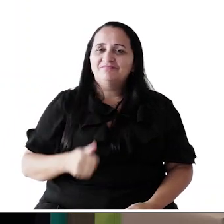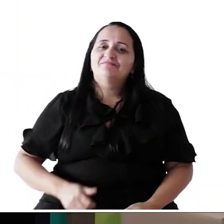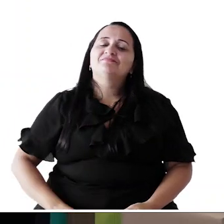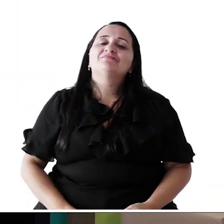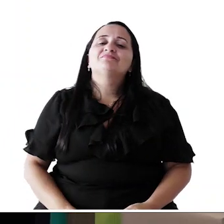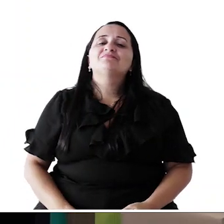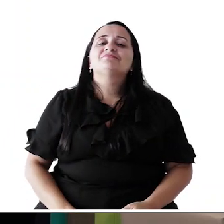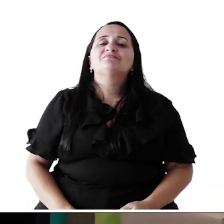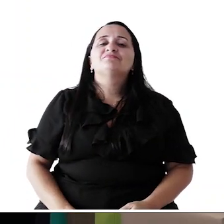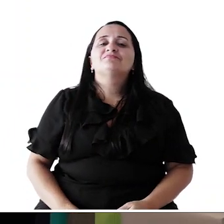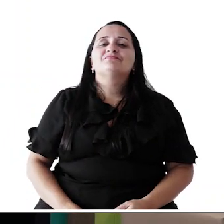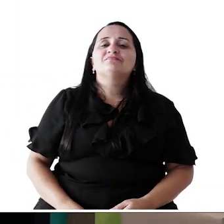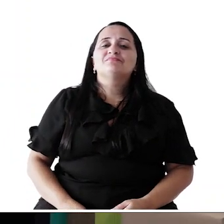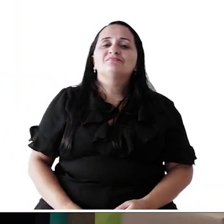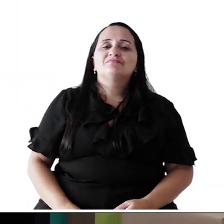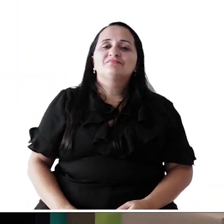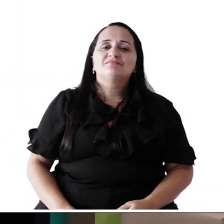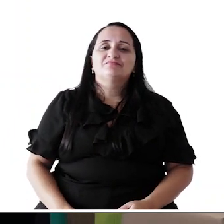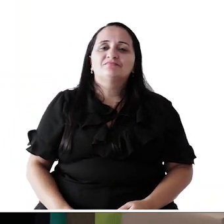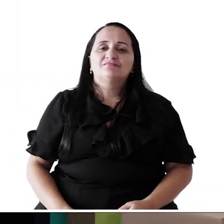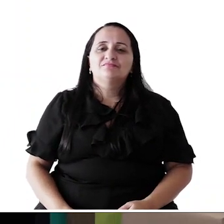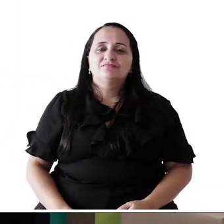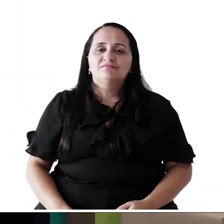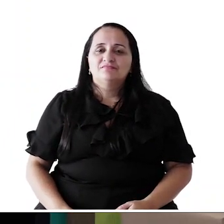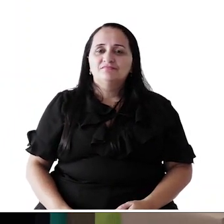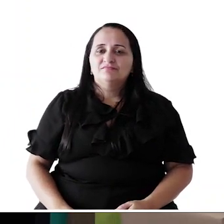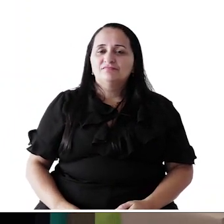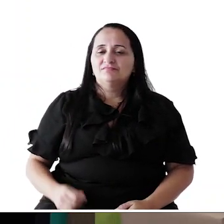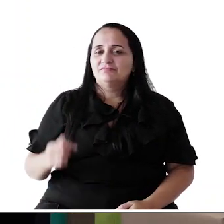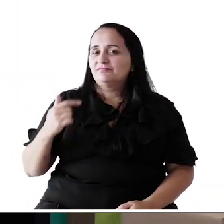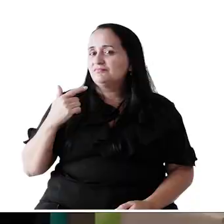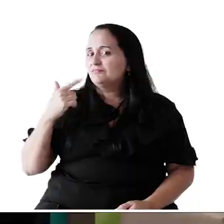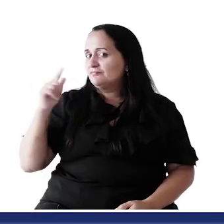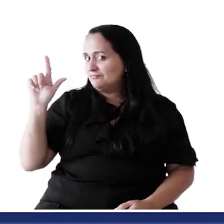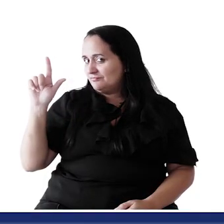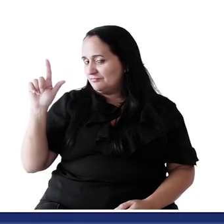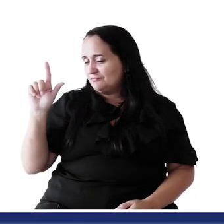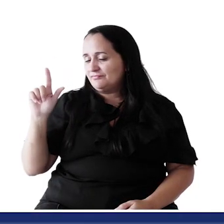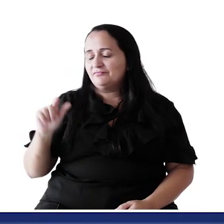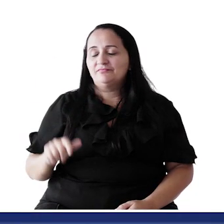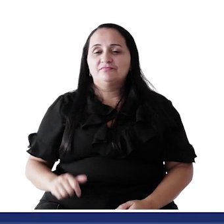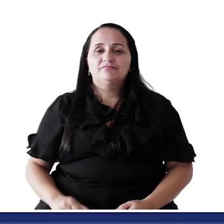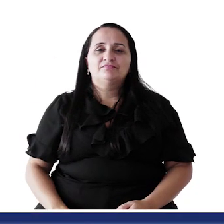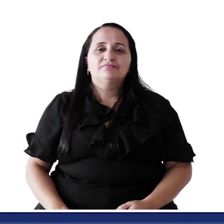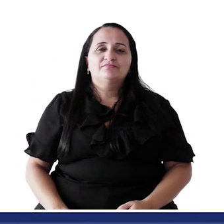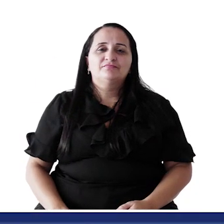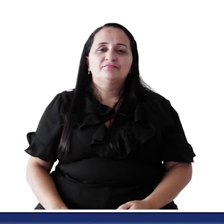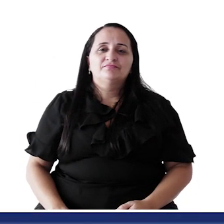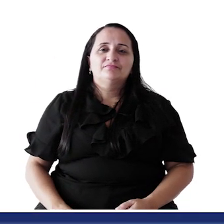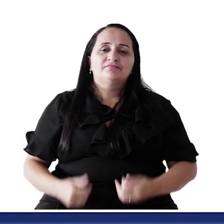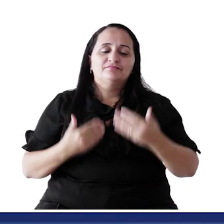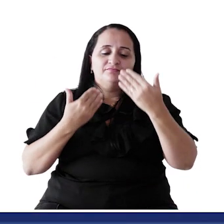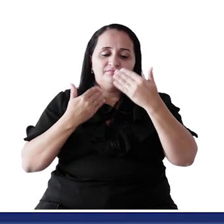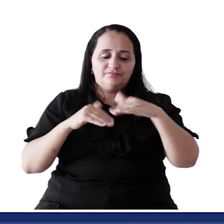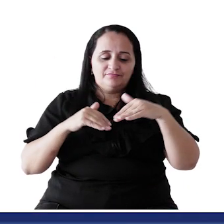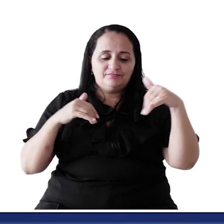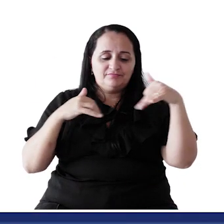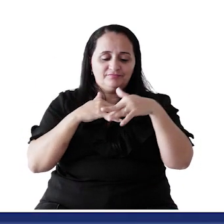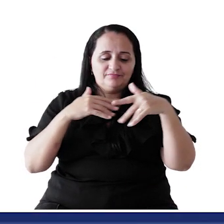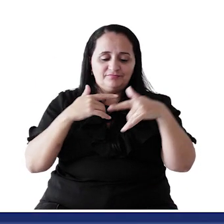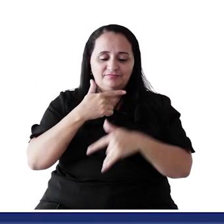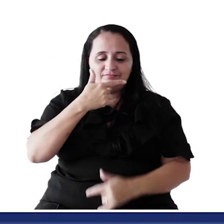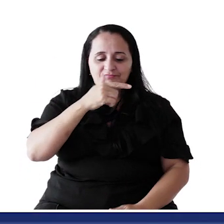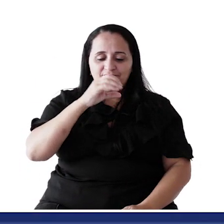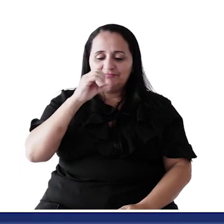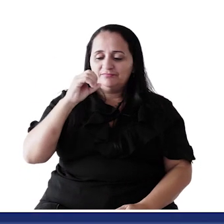agora a uma nova situação, problema ainda encontrando figuras. Prova da cidade 2009. Ana fez